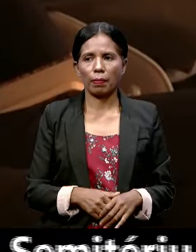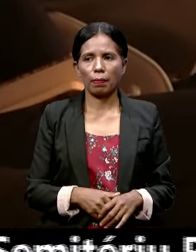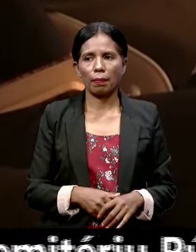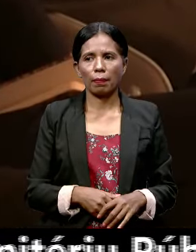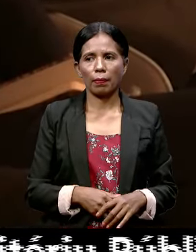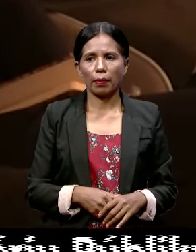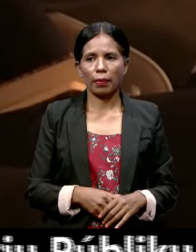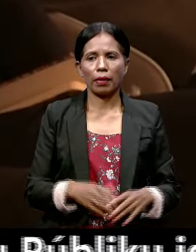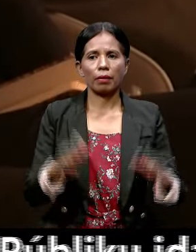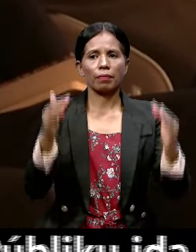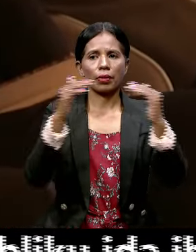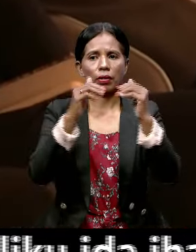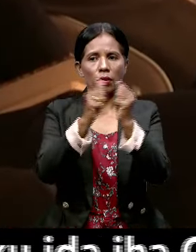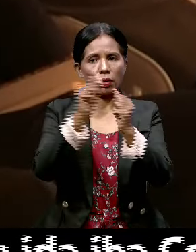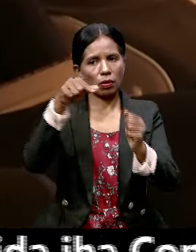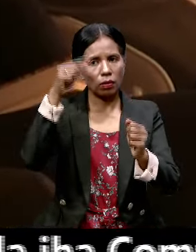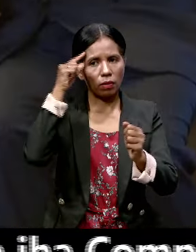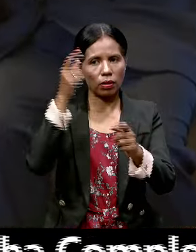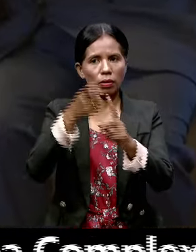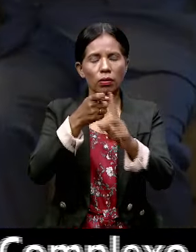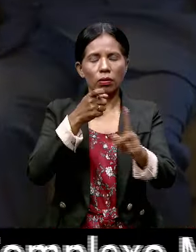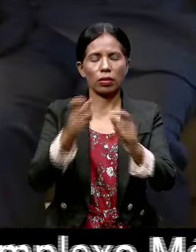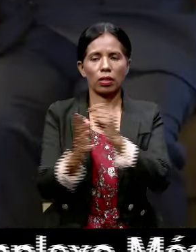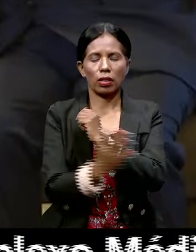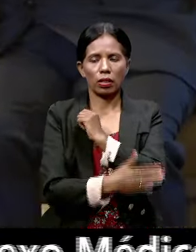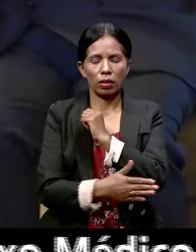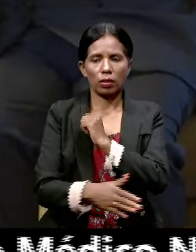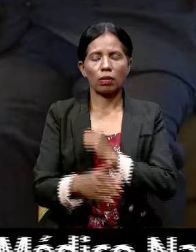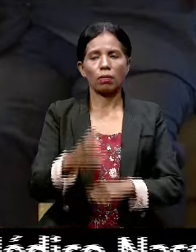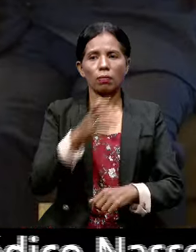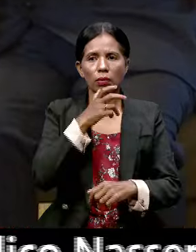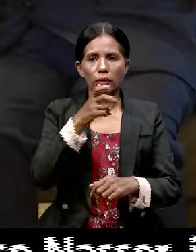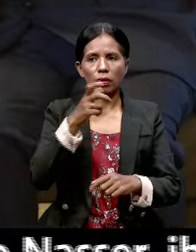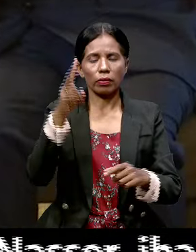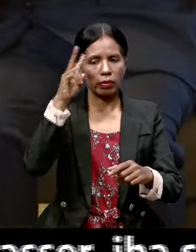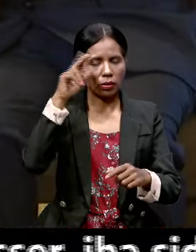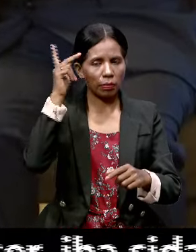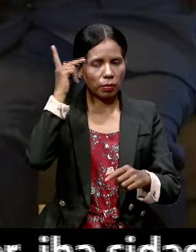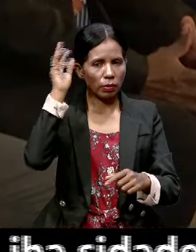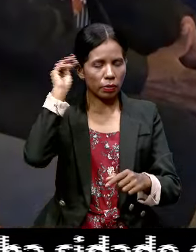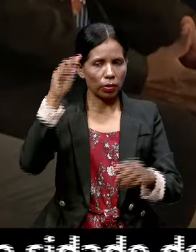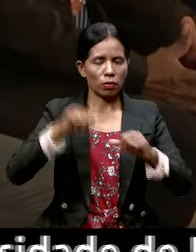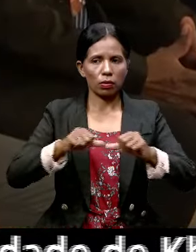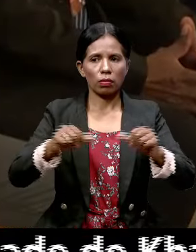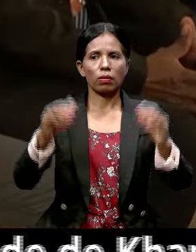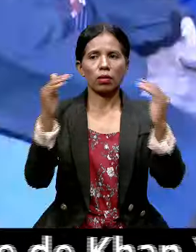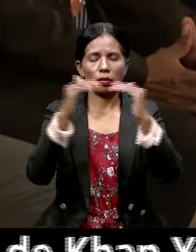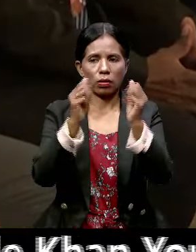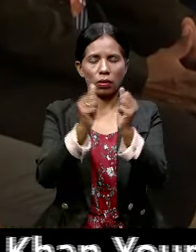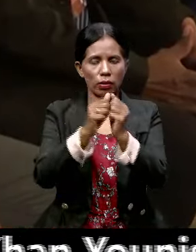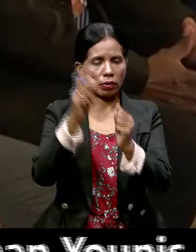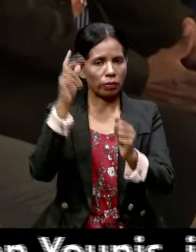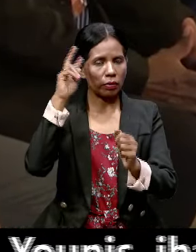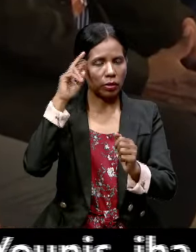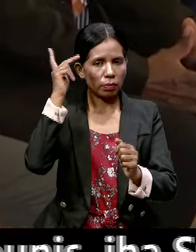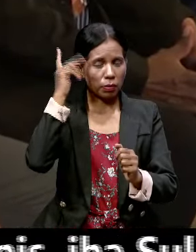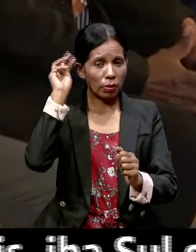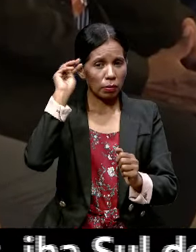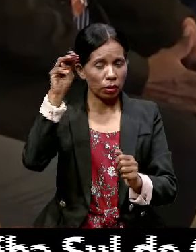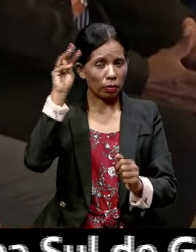acompanhar e apoiar. Há foi encontro com o governo de Portugal, vice-primeiro-ministro, com a delegação, continua encontro bilateral com o vice-primeiro-ministro, ministro de